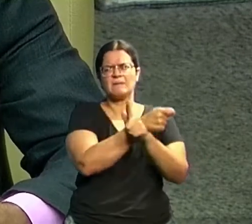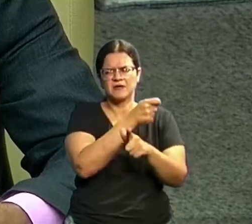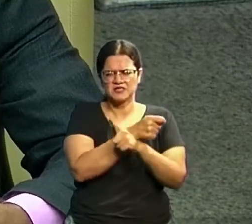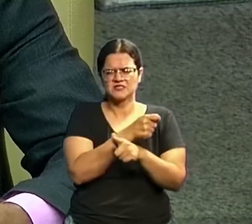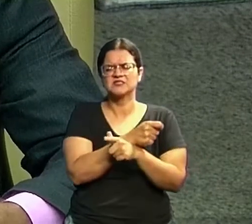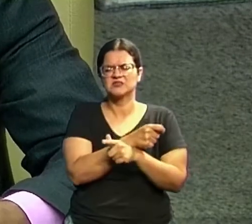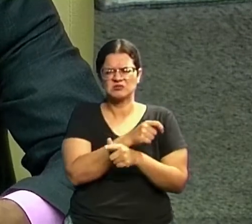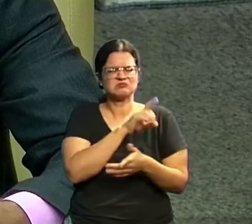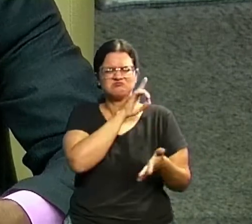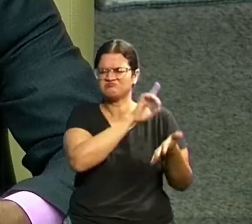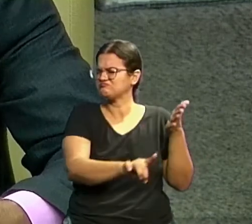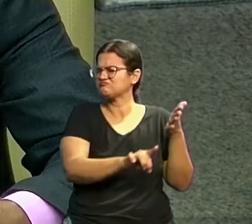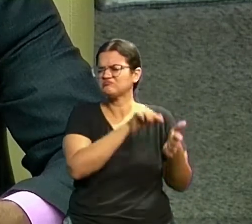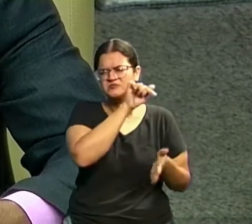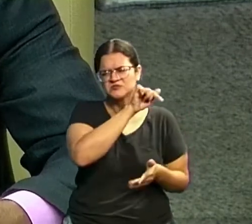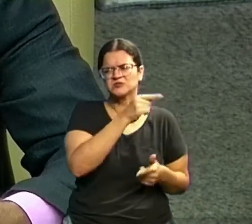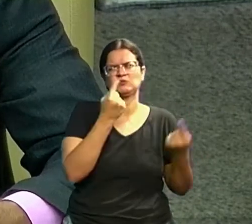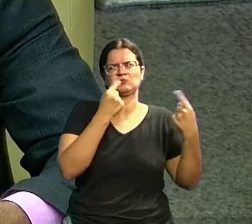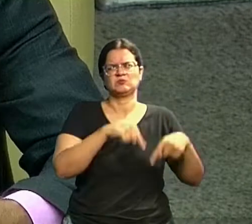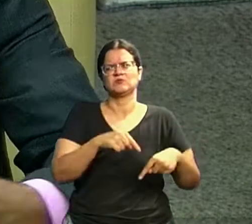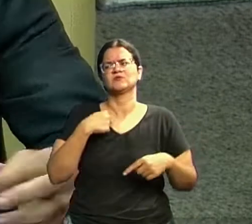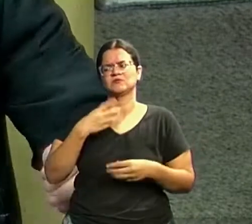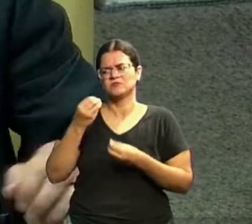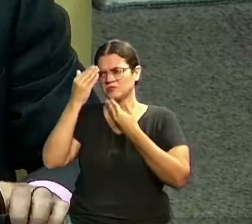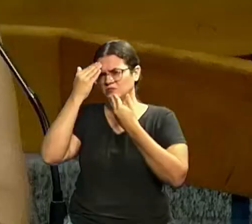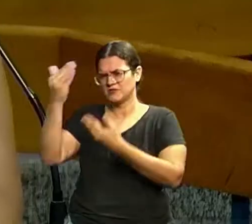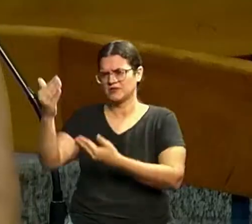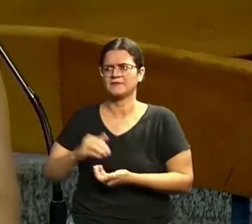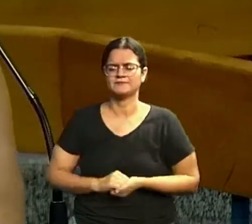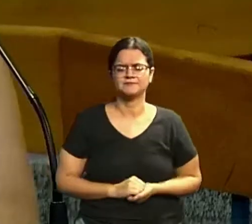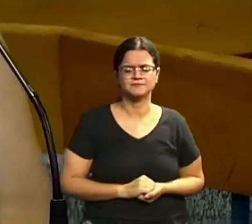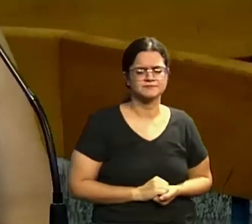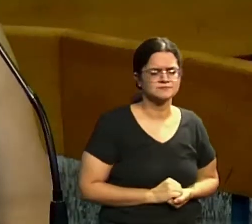de Vereadores de Aparecida contra o seu posicionamento. Muito obrigado.